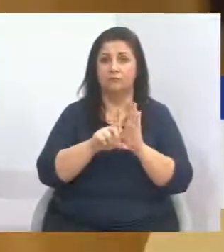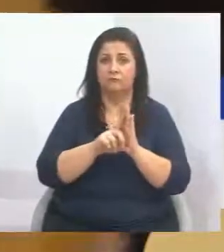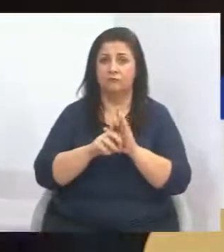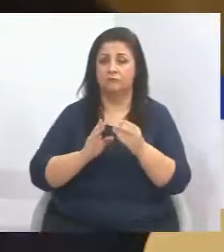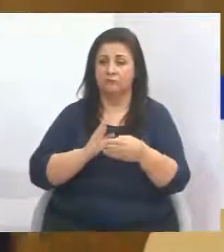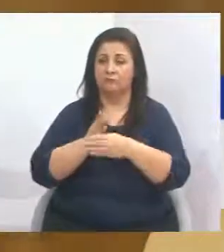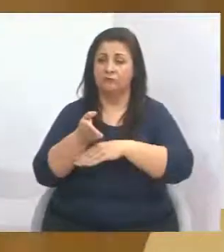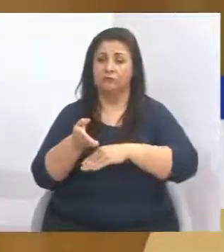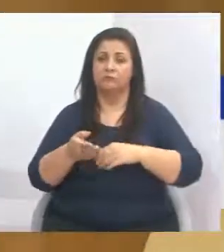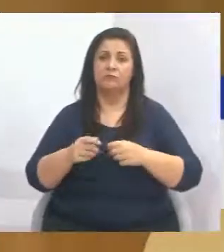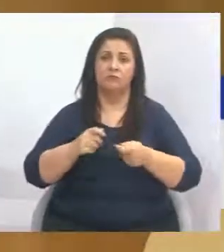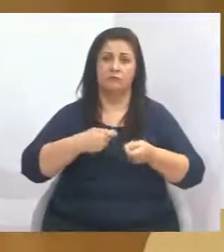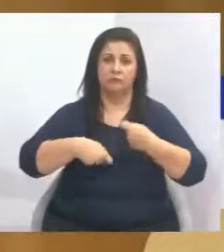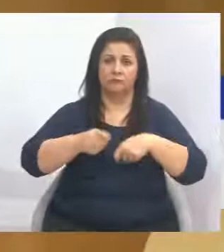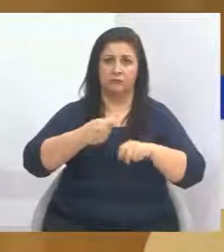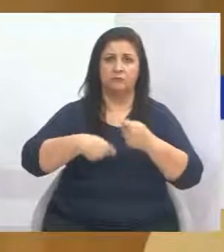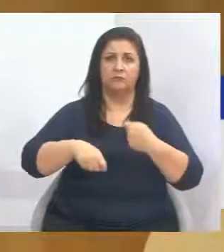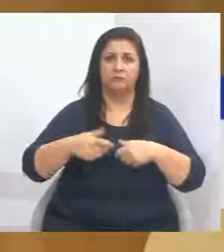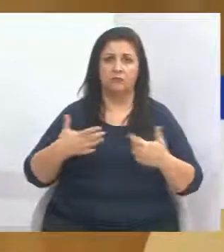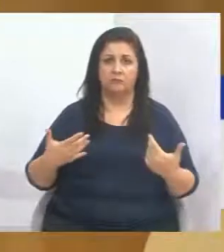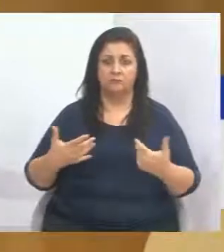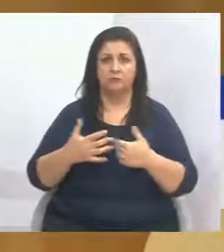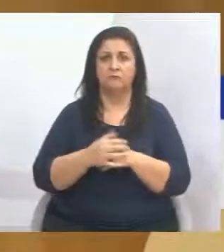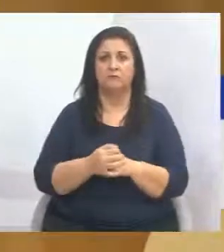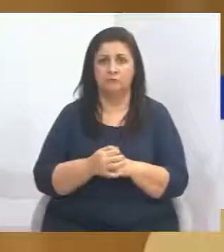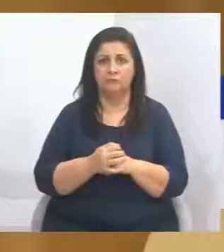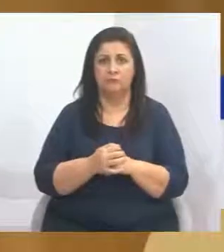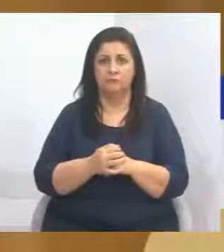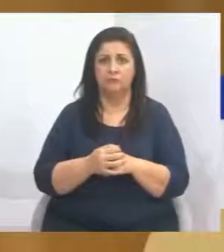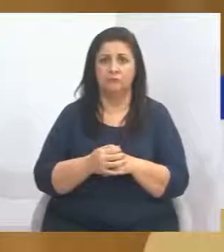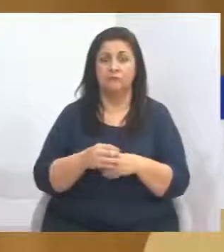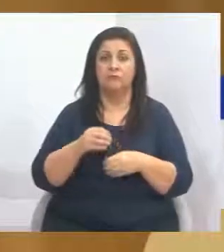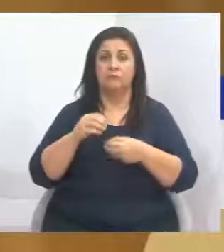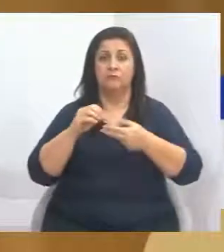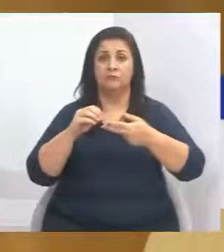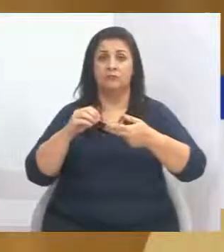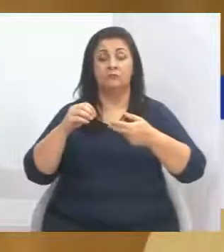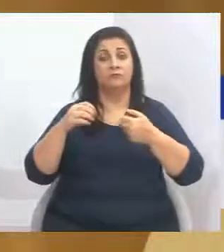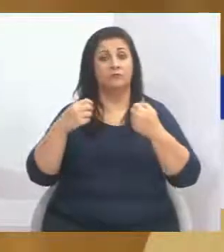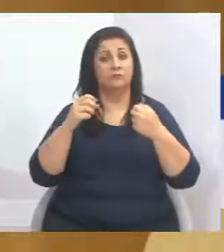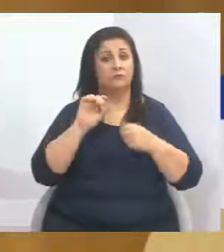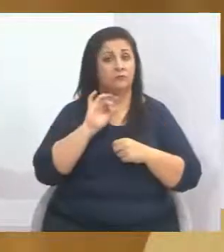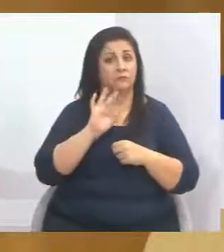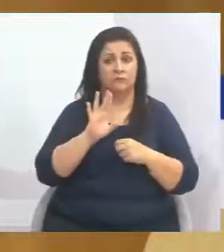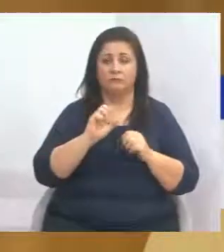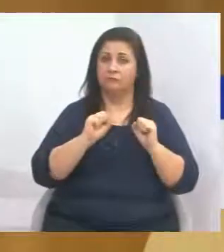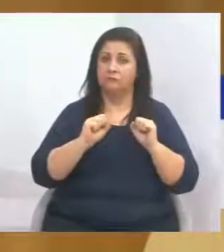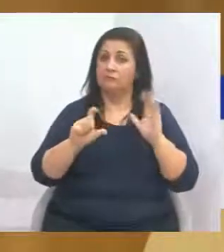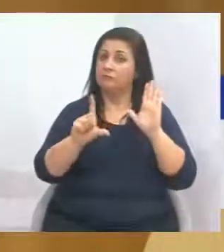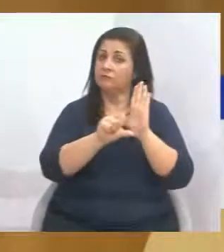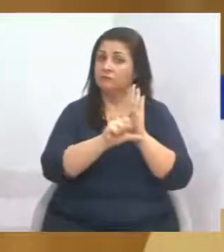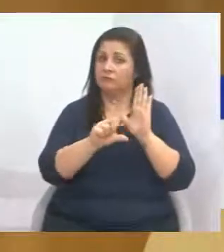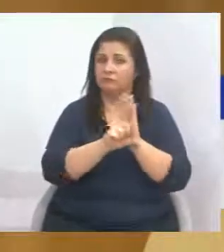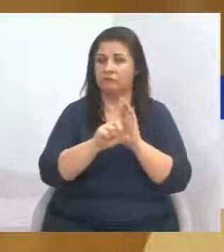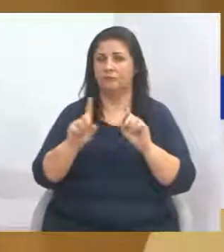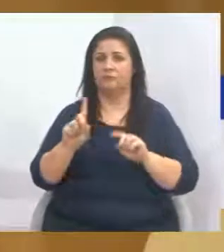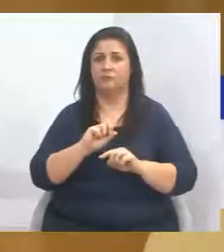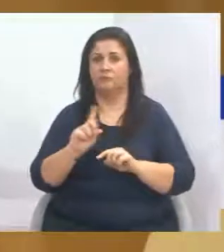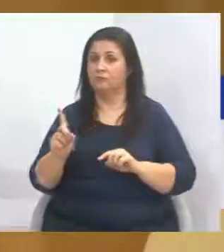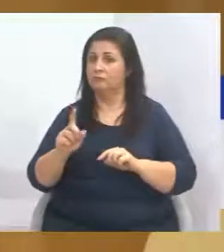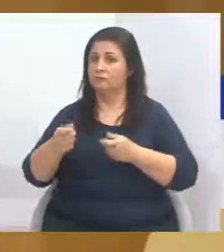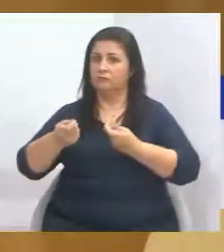administração, ficando esses a cargo do Poder Executivo legislar. Artigo 40, inciso 3º